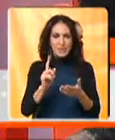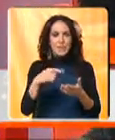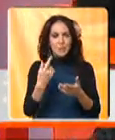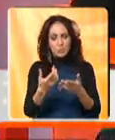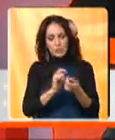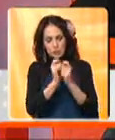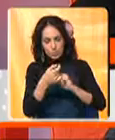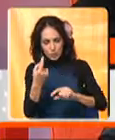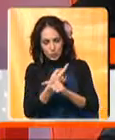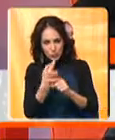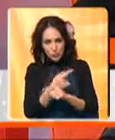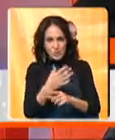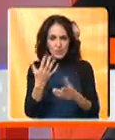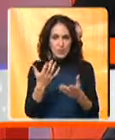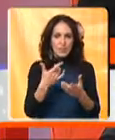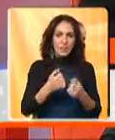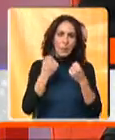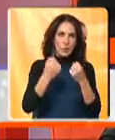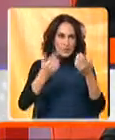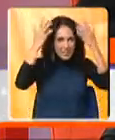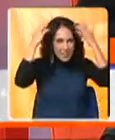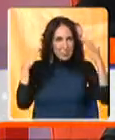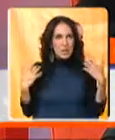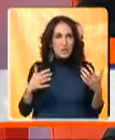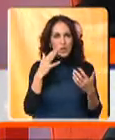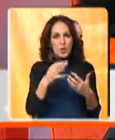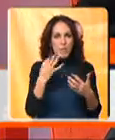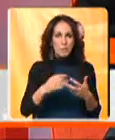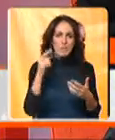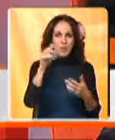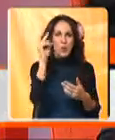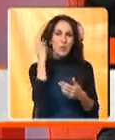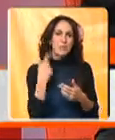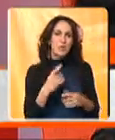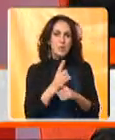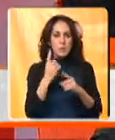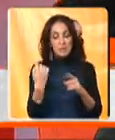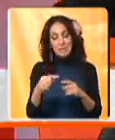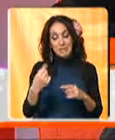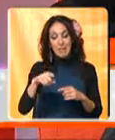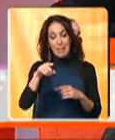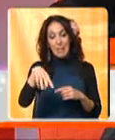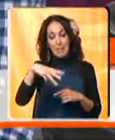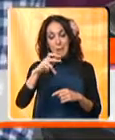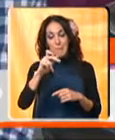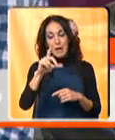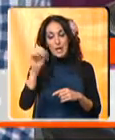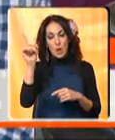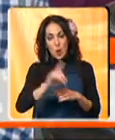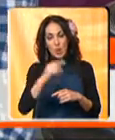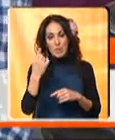outras transformações. Não podemos habitualmente fazer crescer o cabelo. Era isso que eu estava a pensar, habitualmente levamos também ao cabeleireiro, porque existe na Maló Clínica o